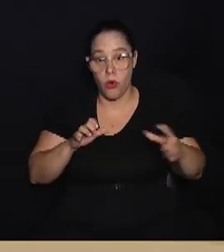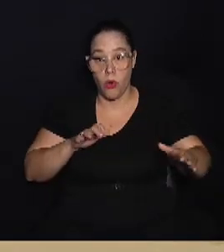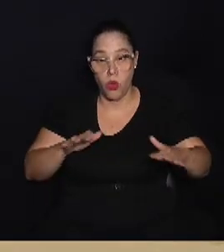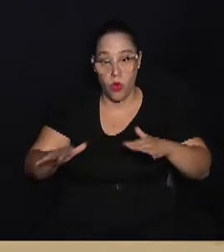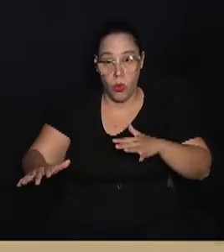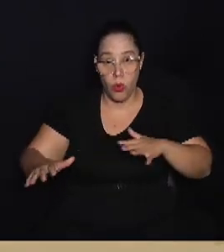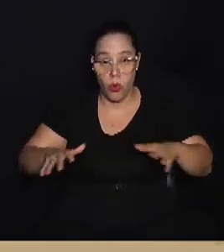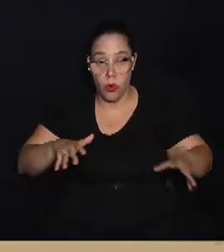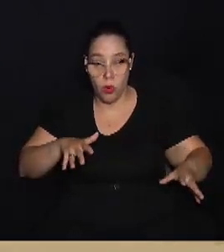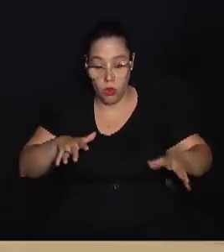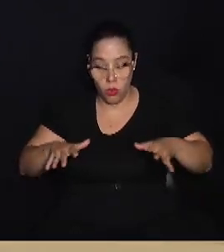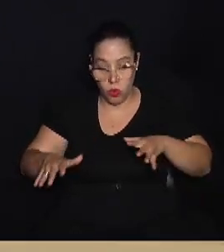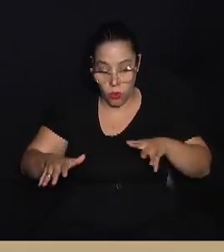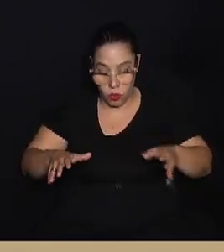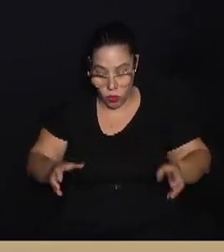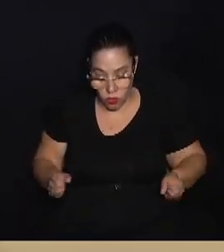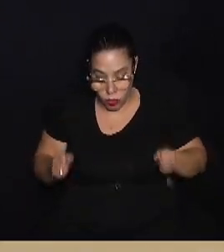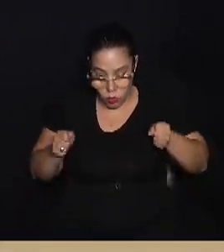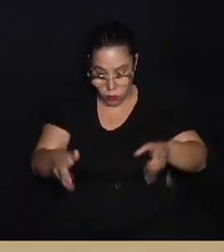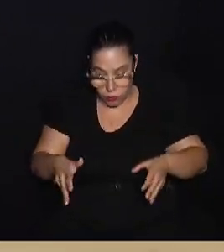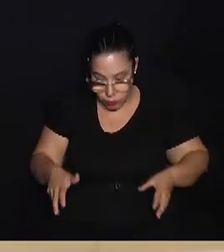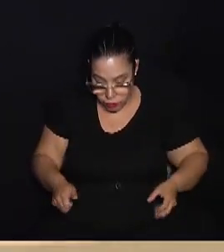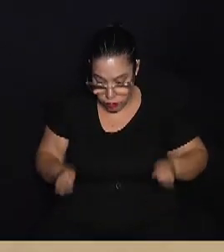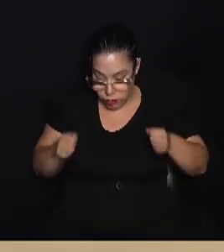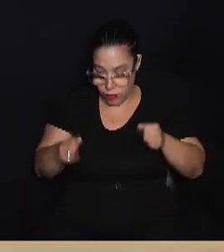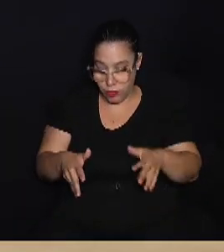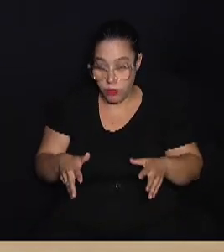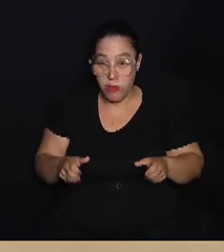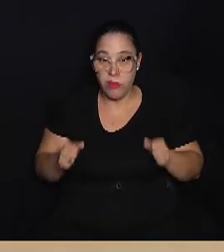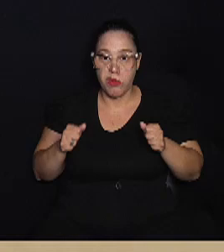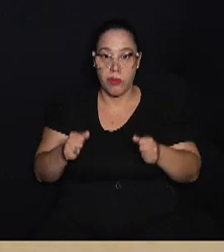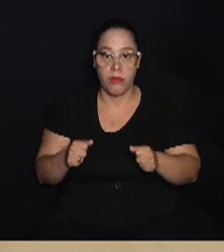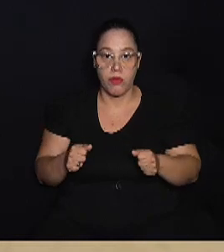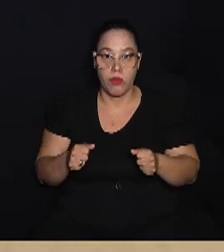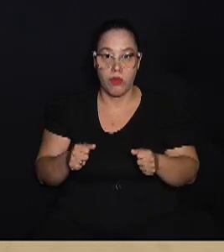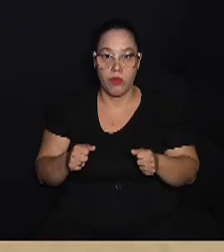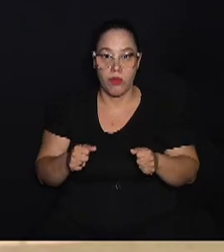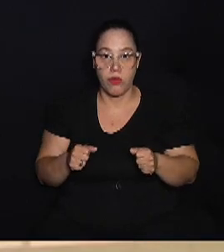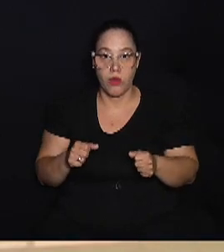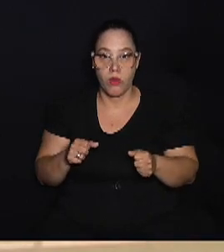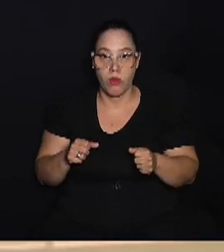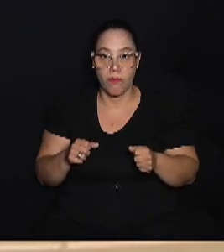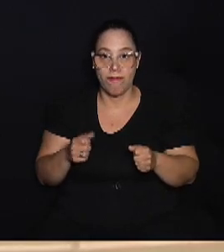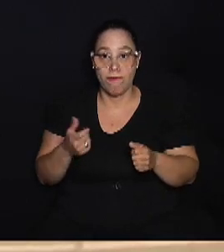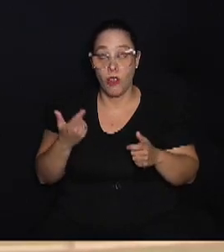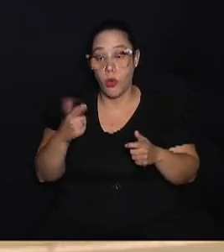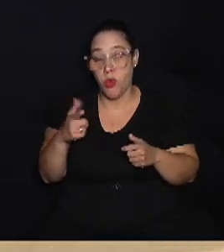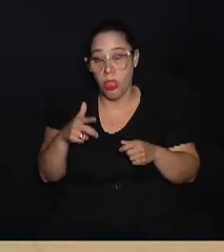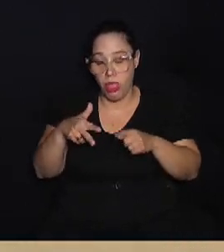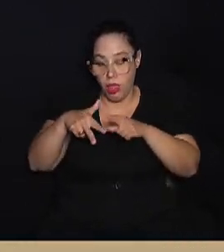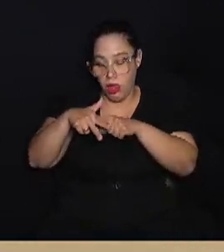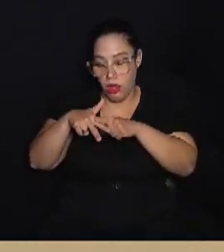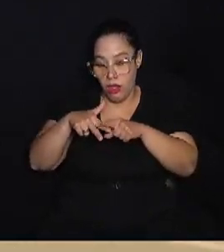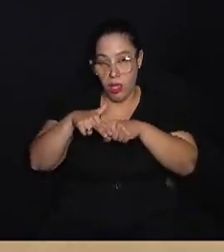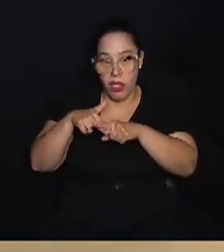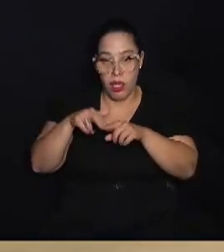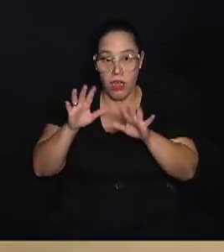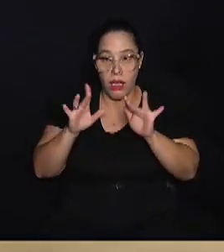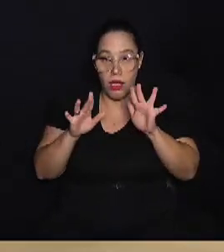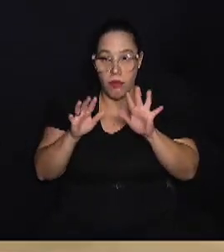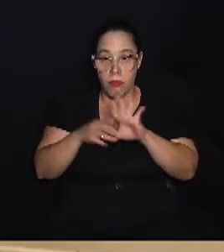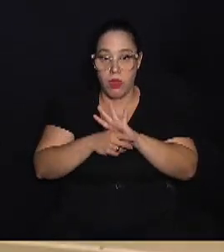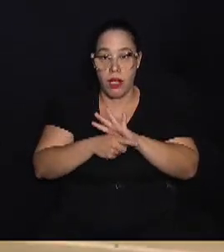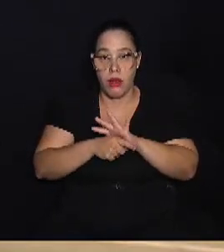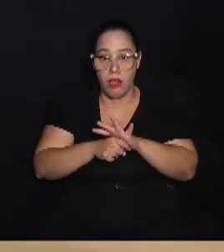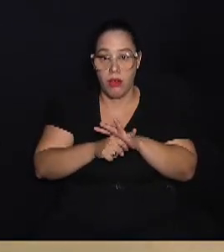com o tronco. Por exemplo, há atletas que são amputados ou têm uma formação congênita que não tem as pernas, tem a mão mal formada,